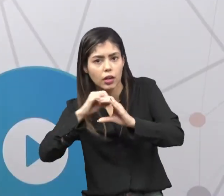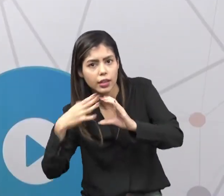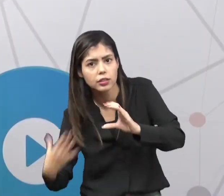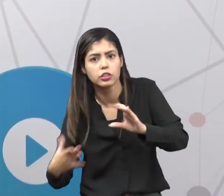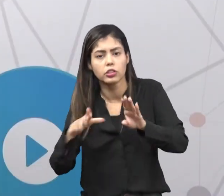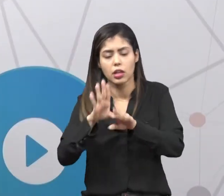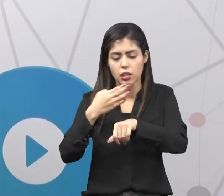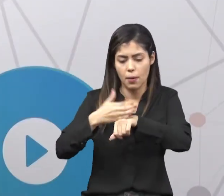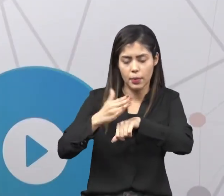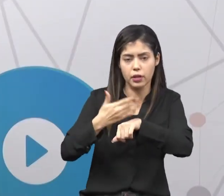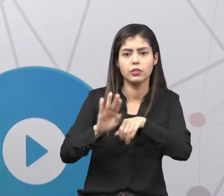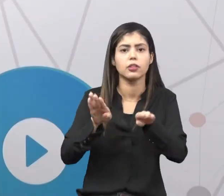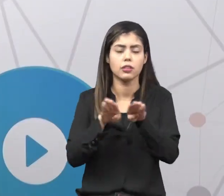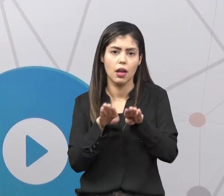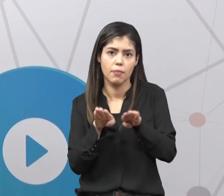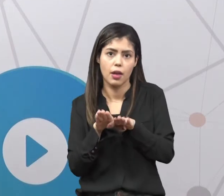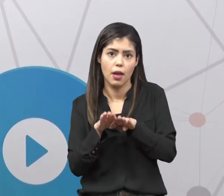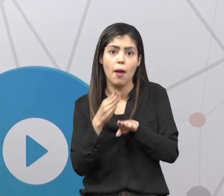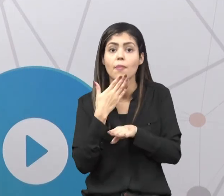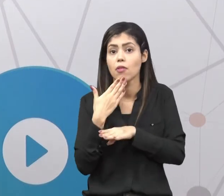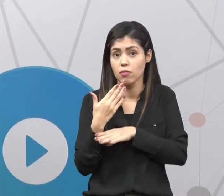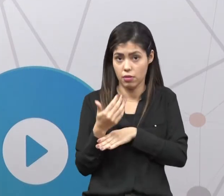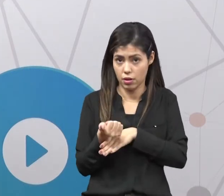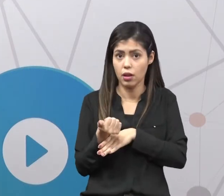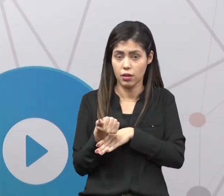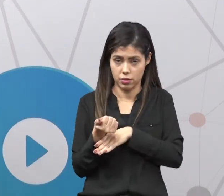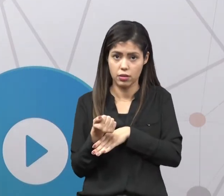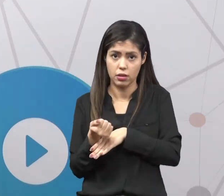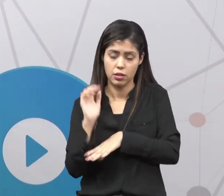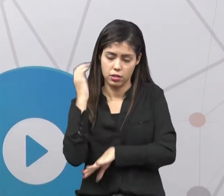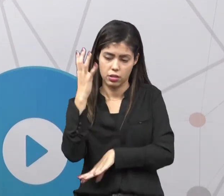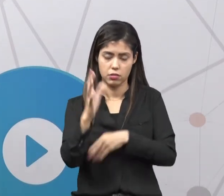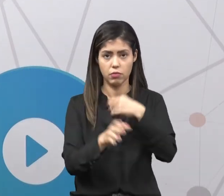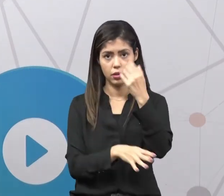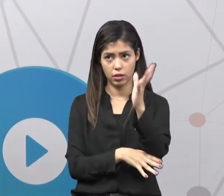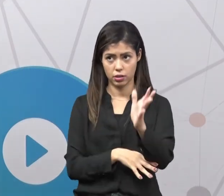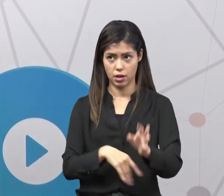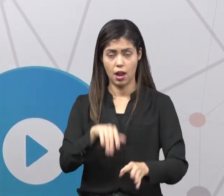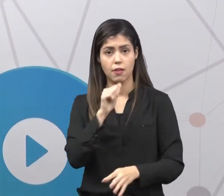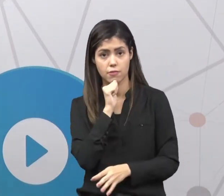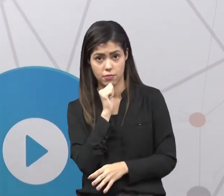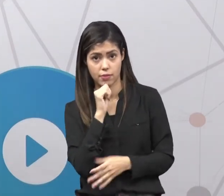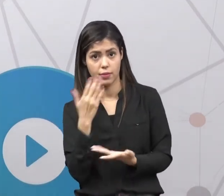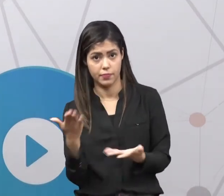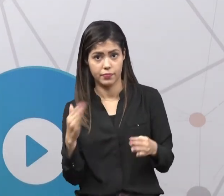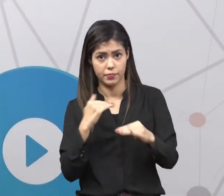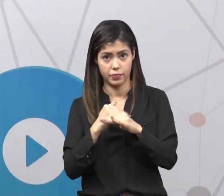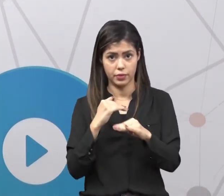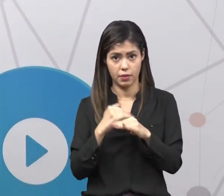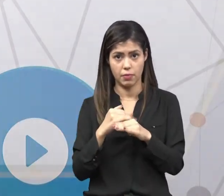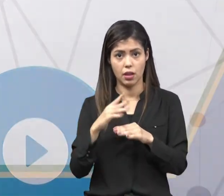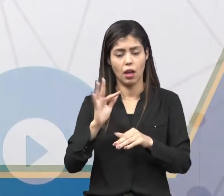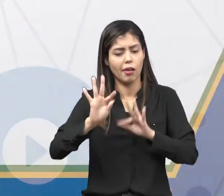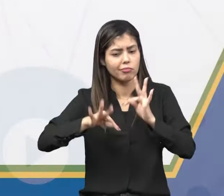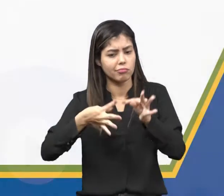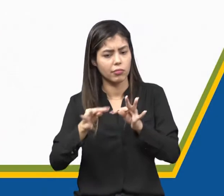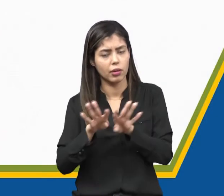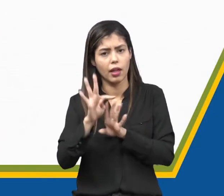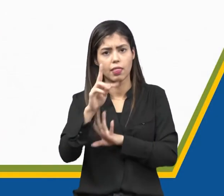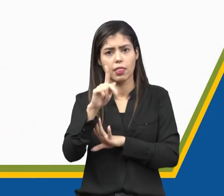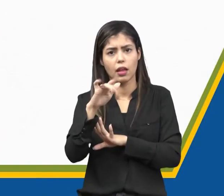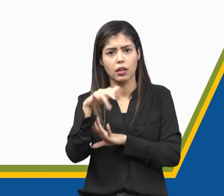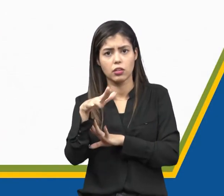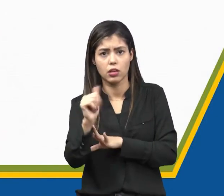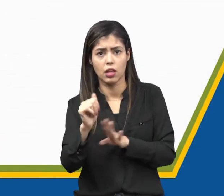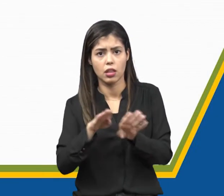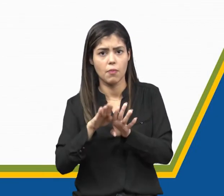uma prática que se utiliza também para a conservação das florestas. Assim também como adotar técnica de cultivo,